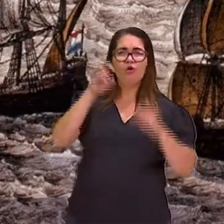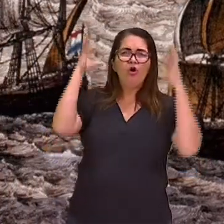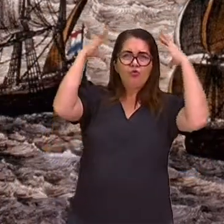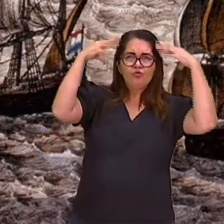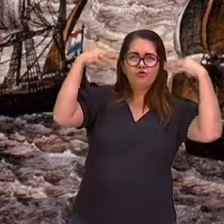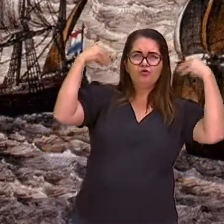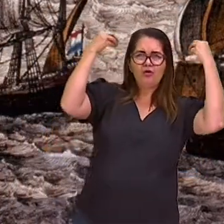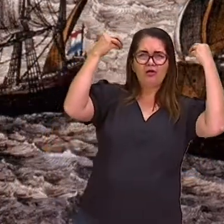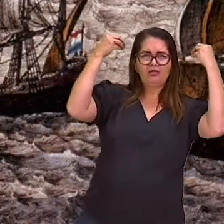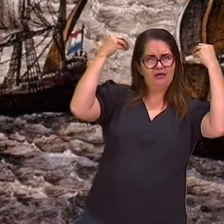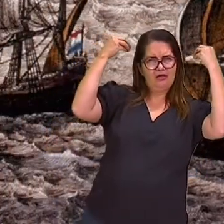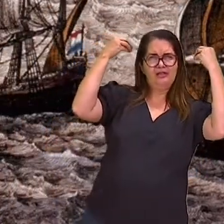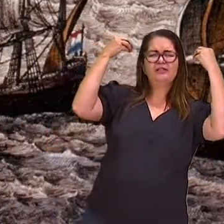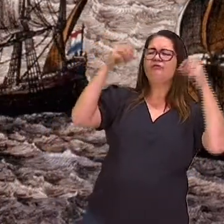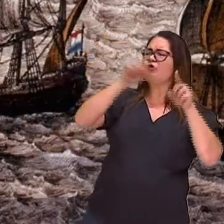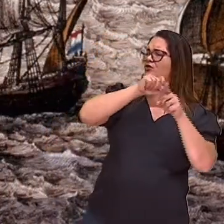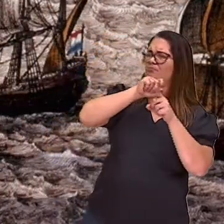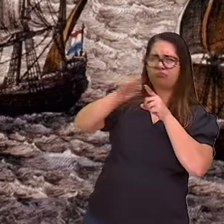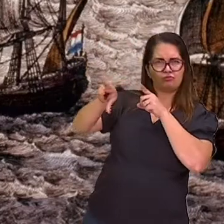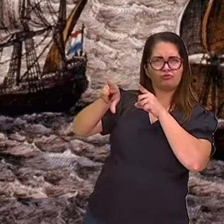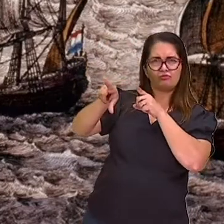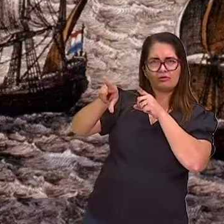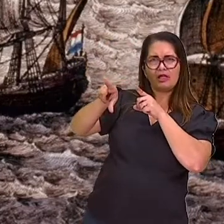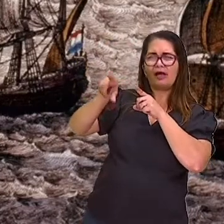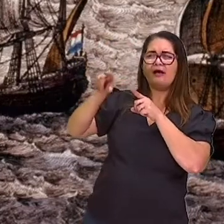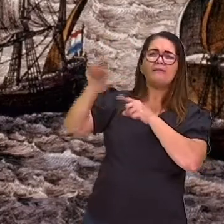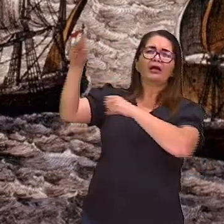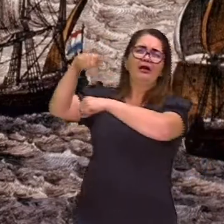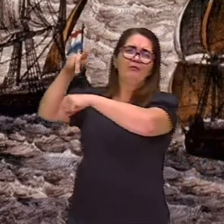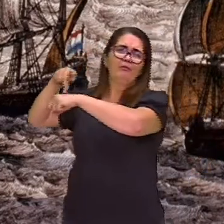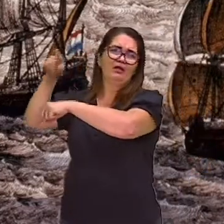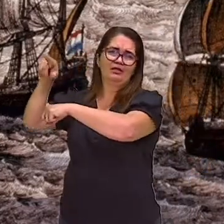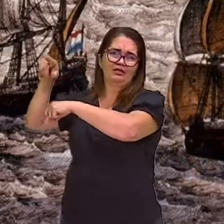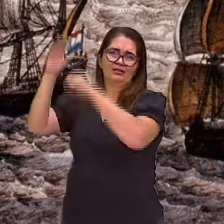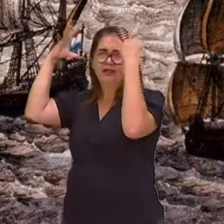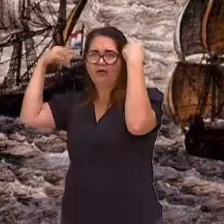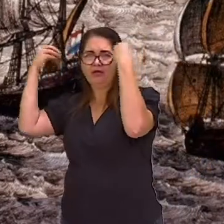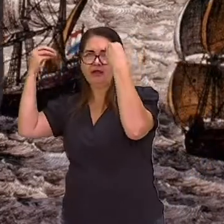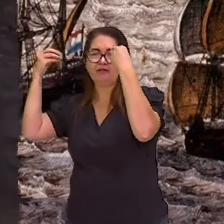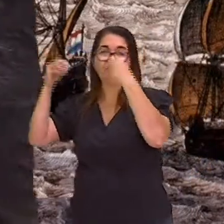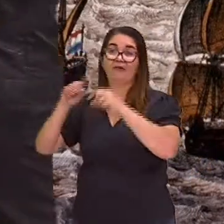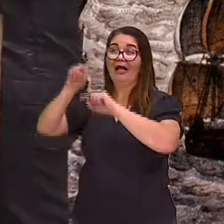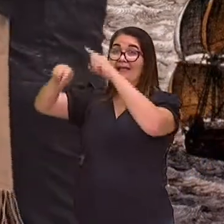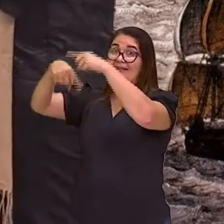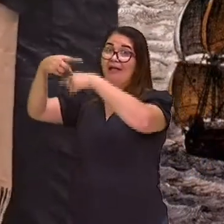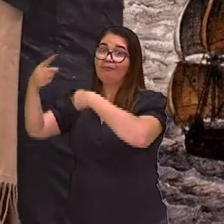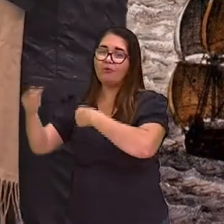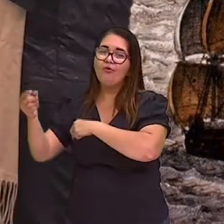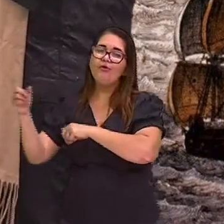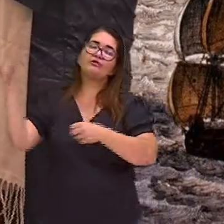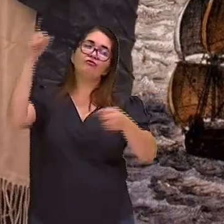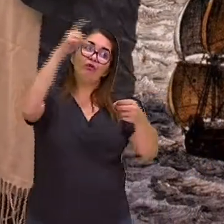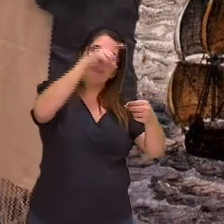retornaram dois anos depois para saquear a capital do Brasil, na época,